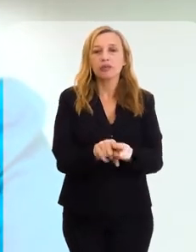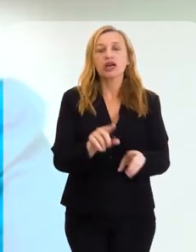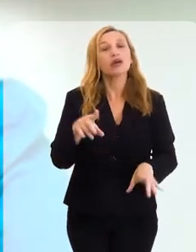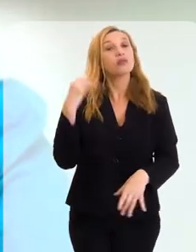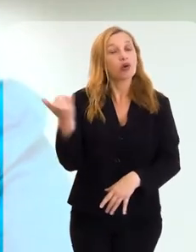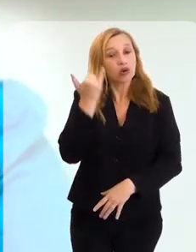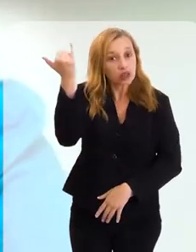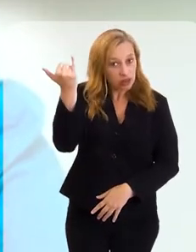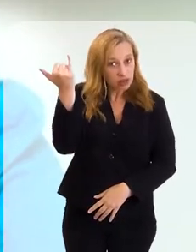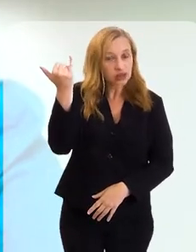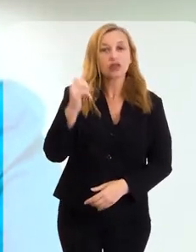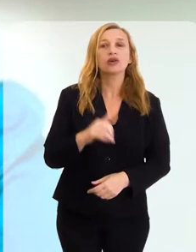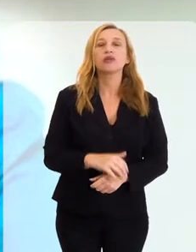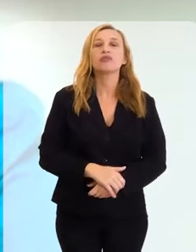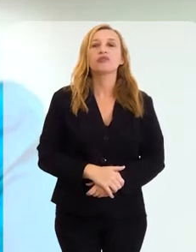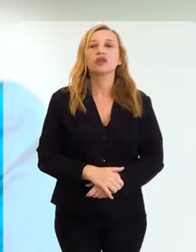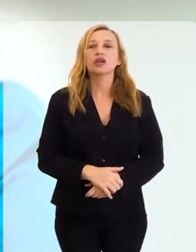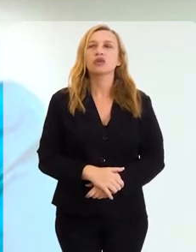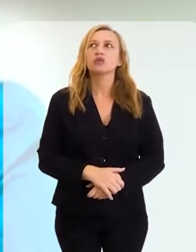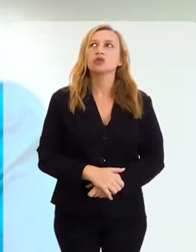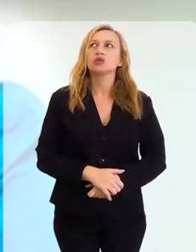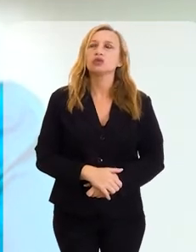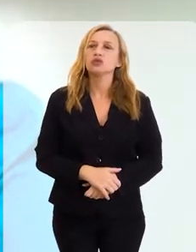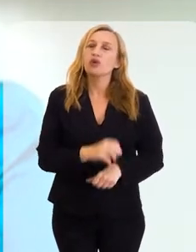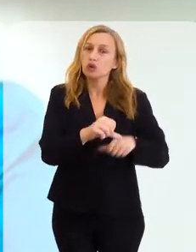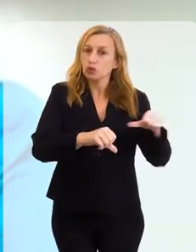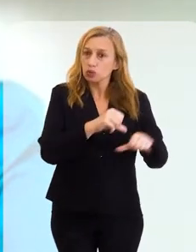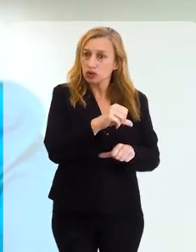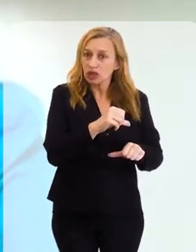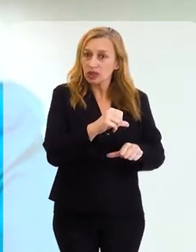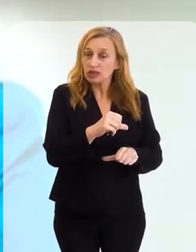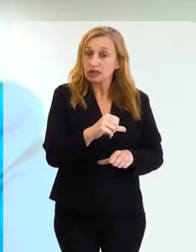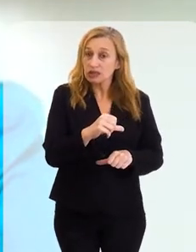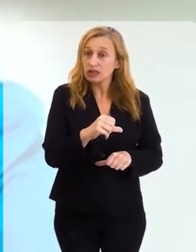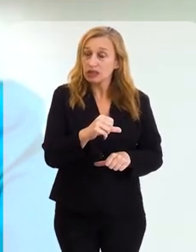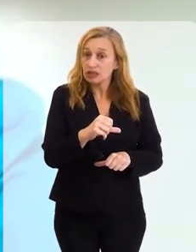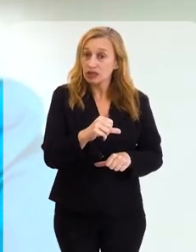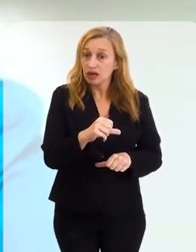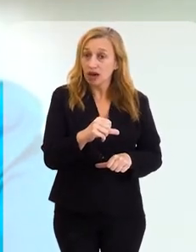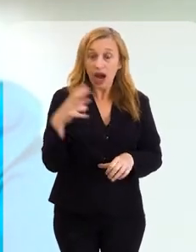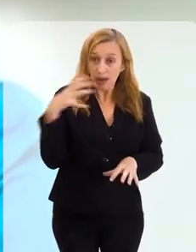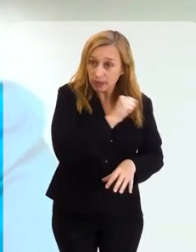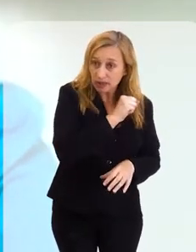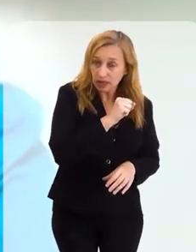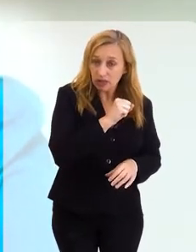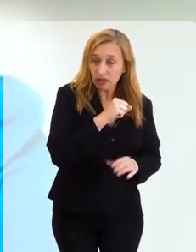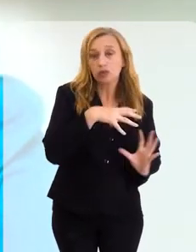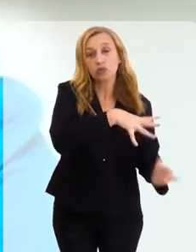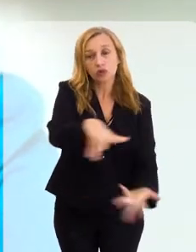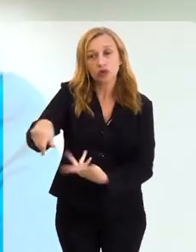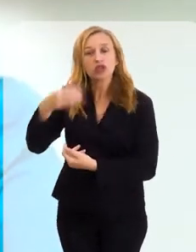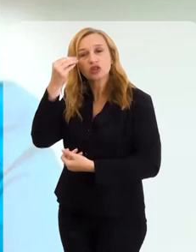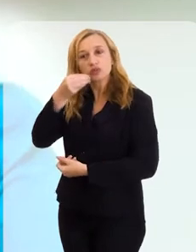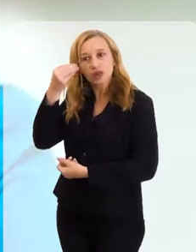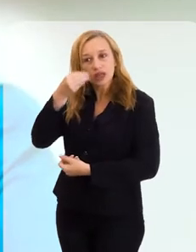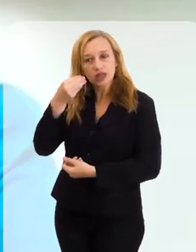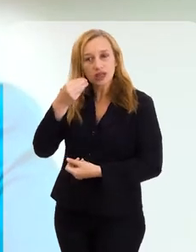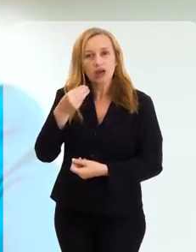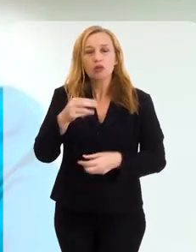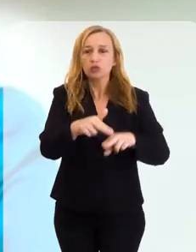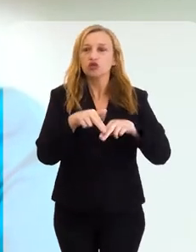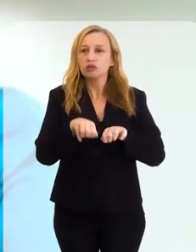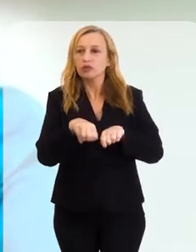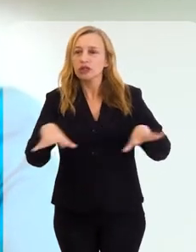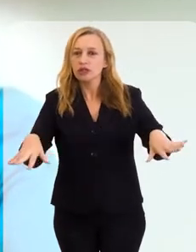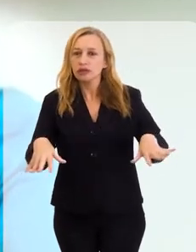Outra coisa muito importante que foi uma drástica mudança, que foi um experimento mundial, né, que